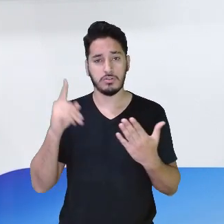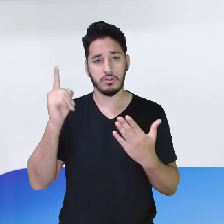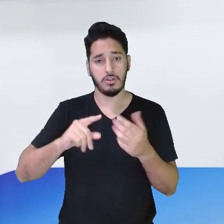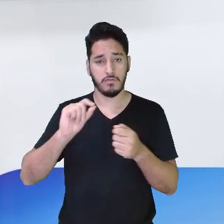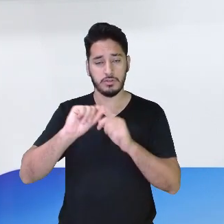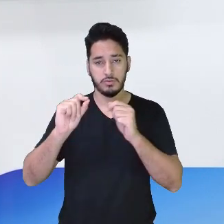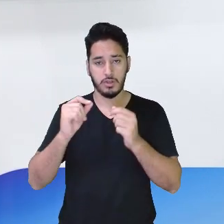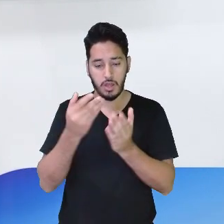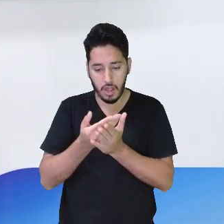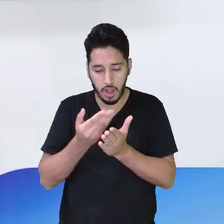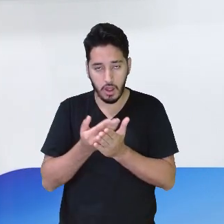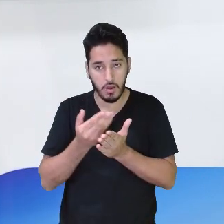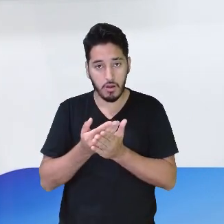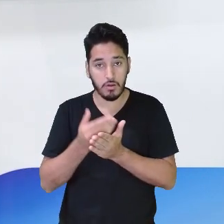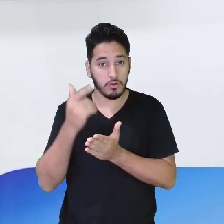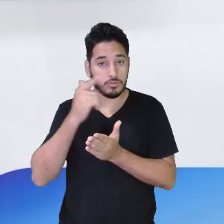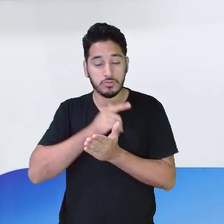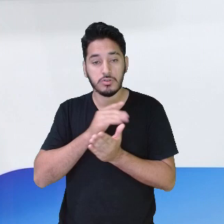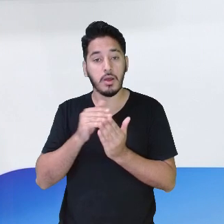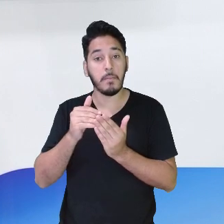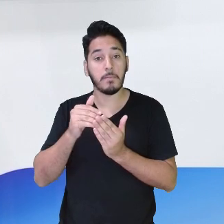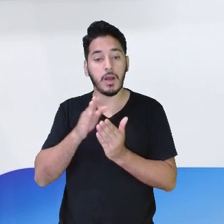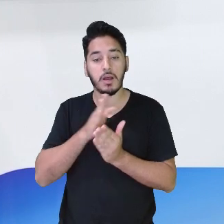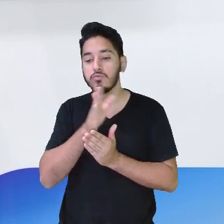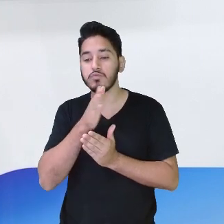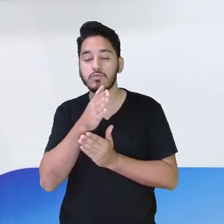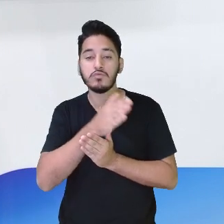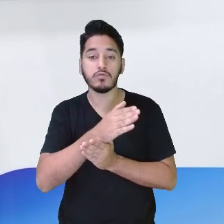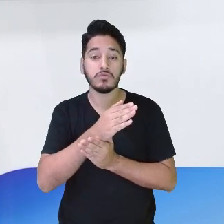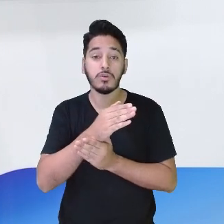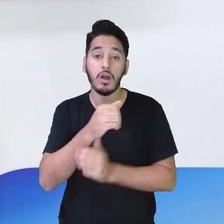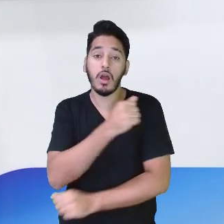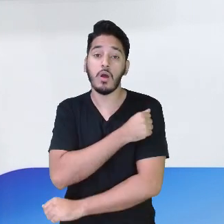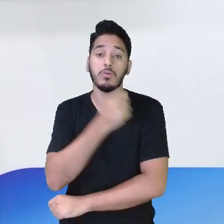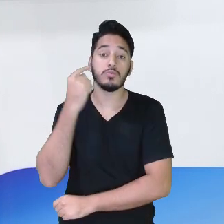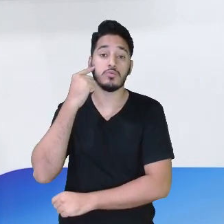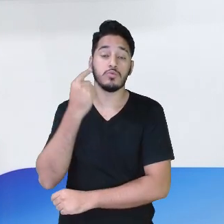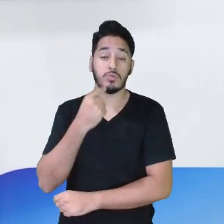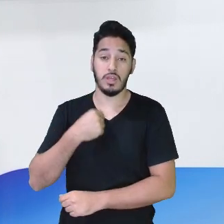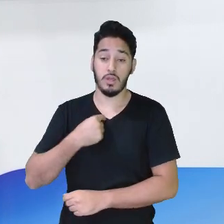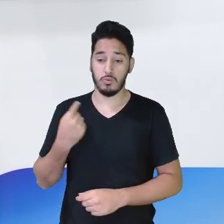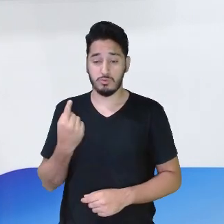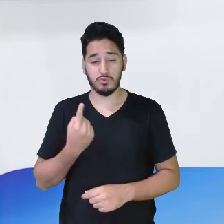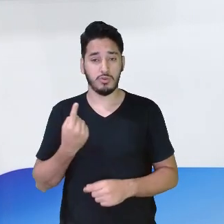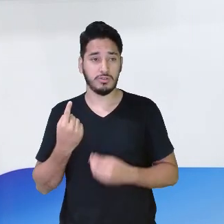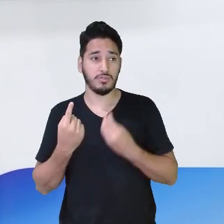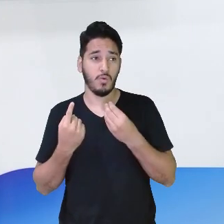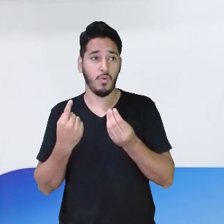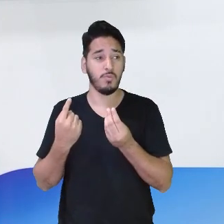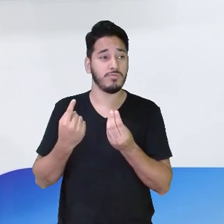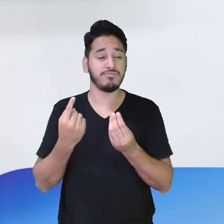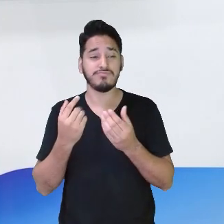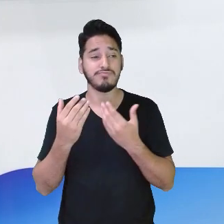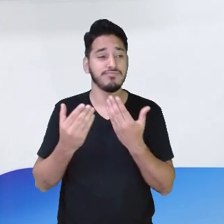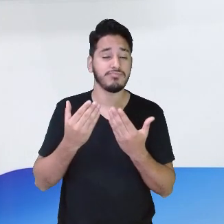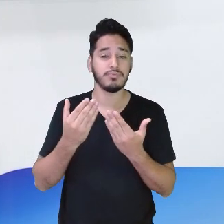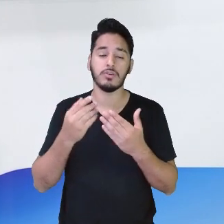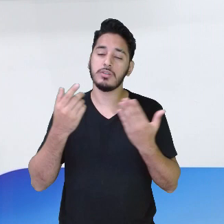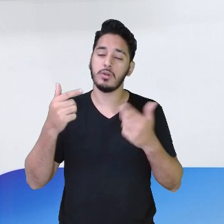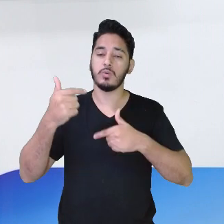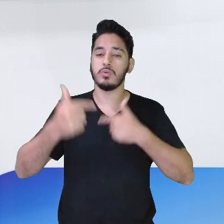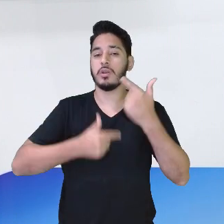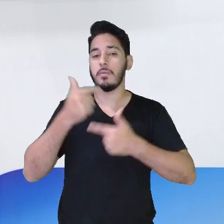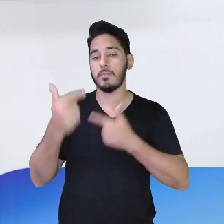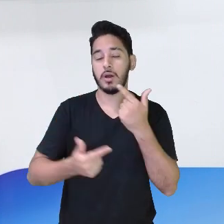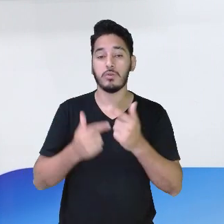com que essa aula alcance estudantes que eu sozinha jamais conseguiria alcançar. Então, como eu sempre digo, o trabalho de Everton e